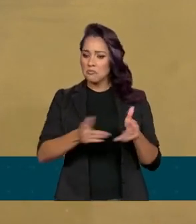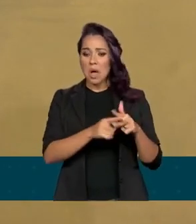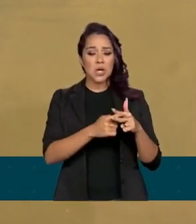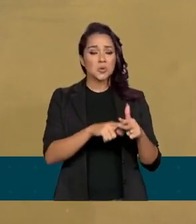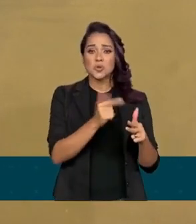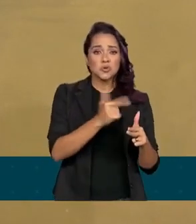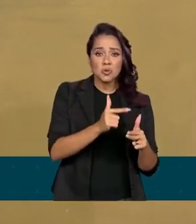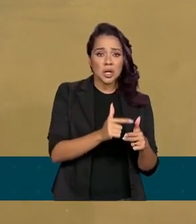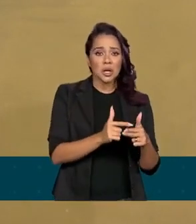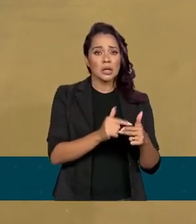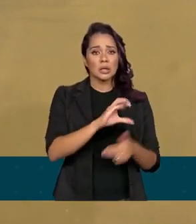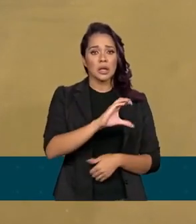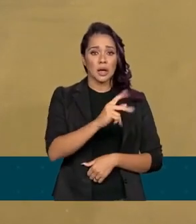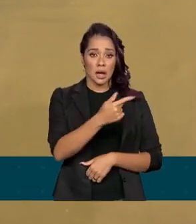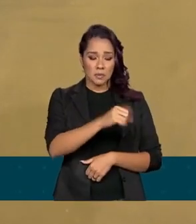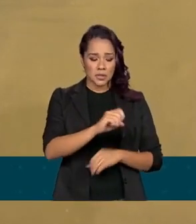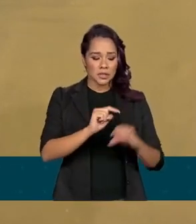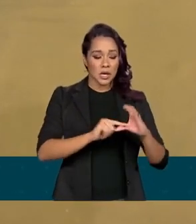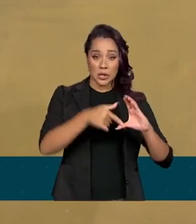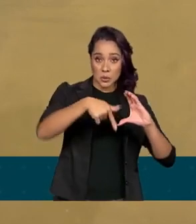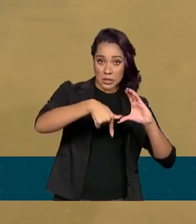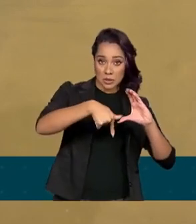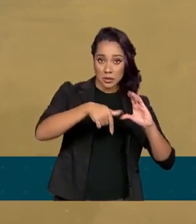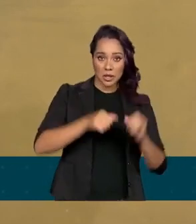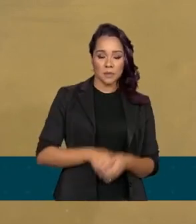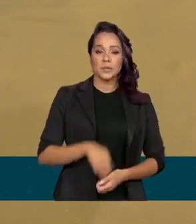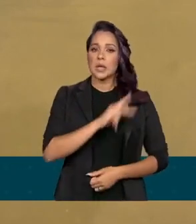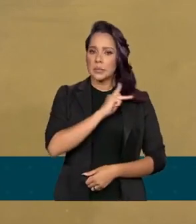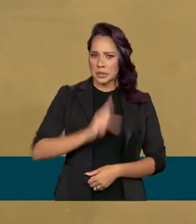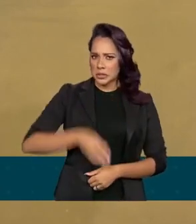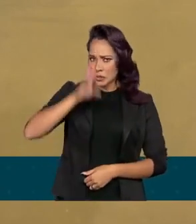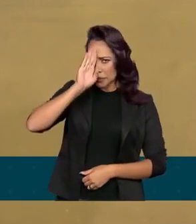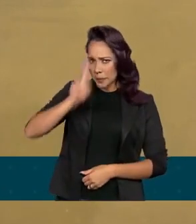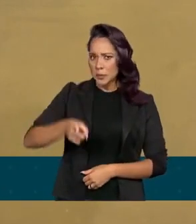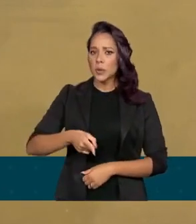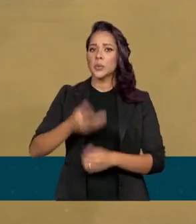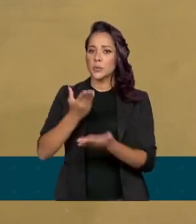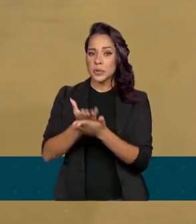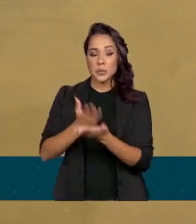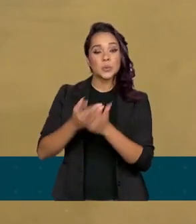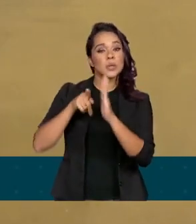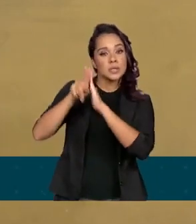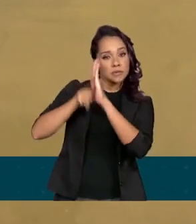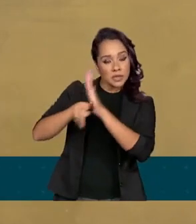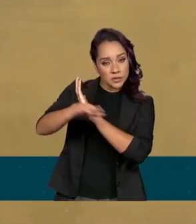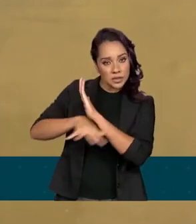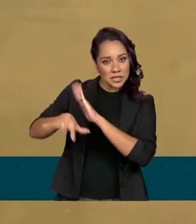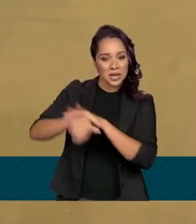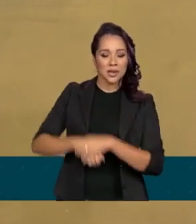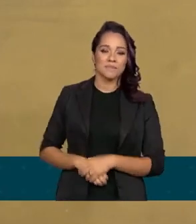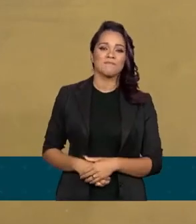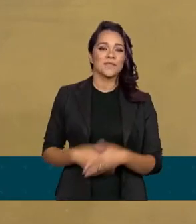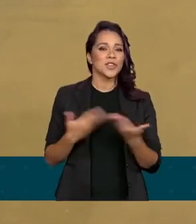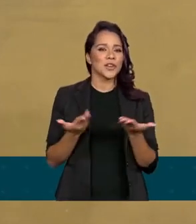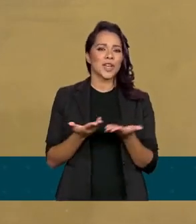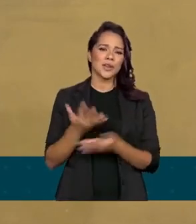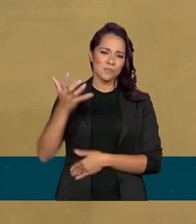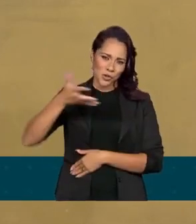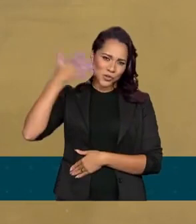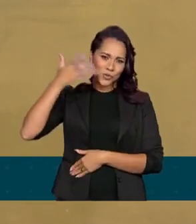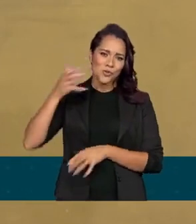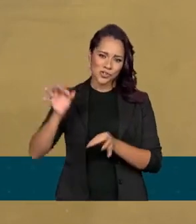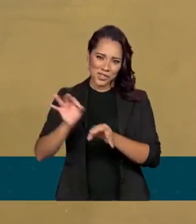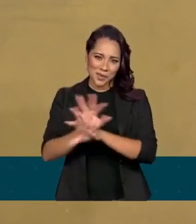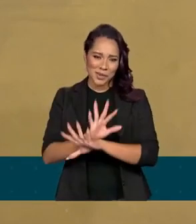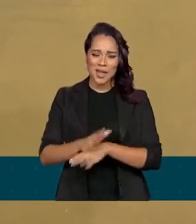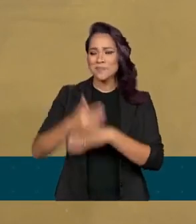e do CNPq. E o presidente já tem determinado um estudo e uma avaliação nesse sentido. Portanto, eu queria aqui encerrar as minhas palavras,